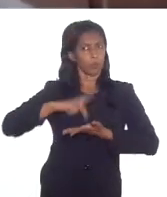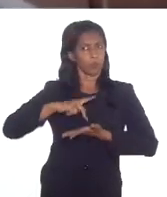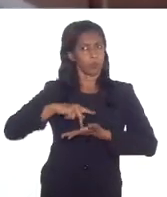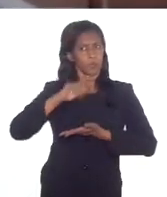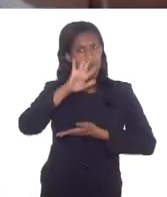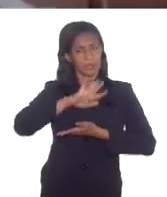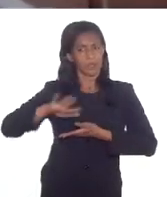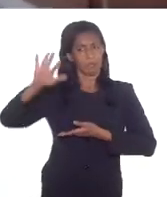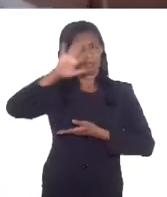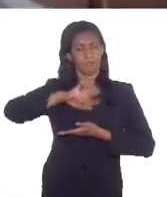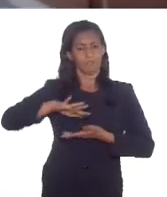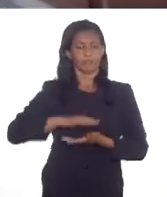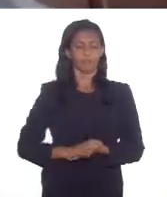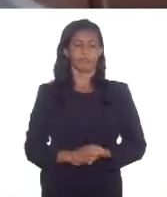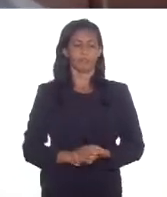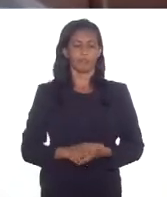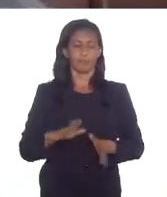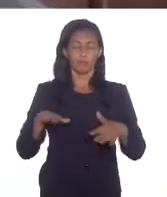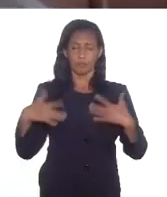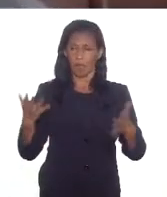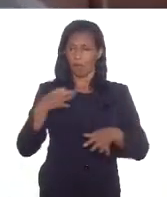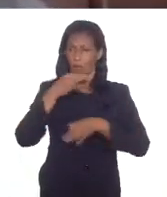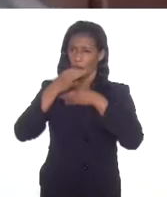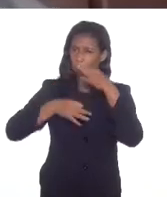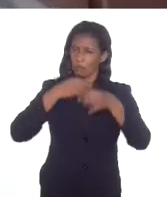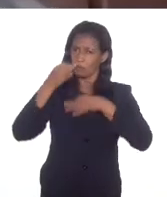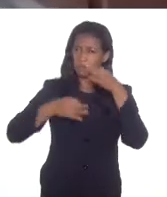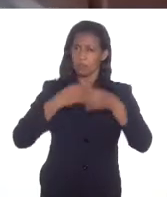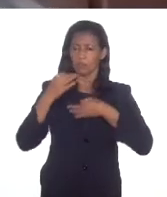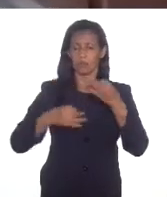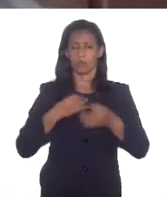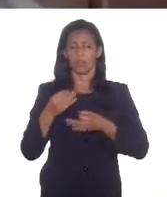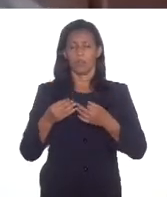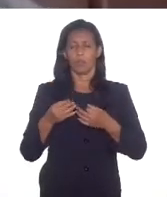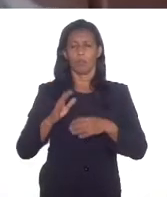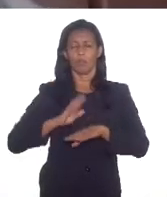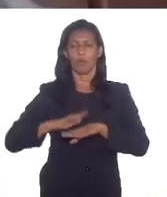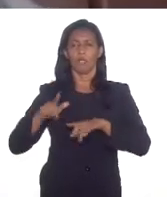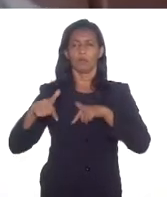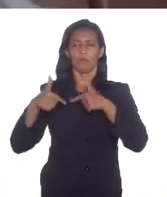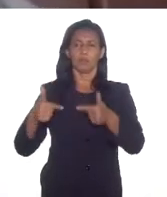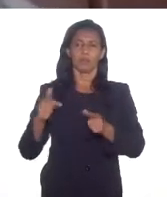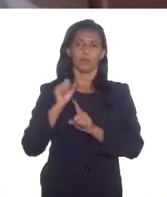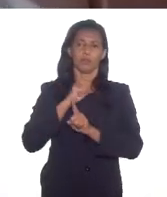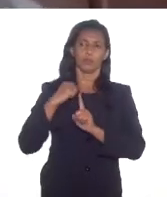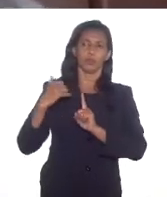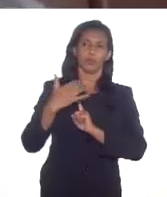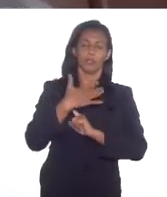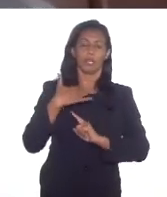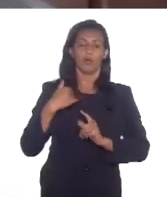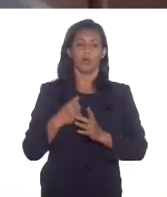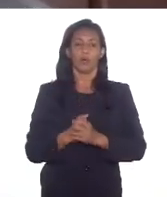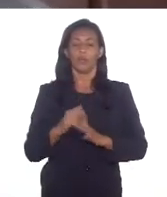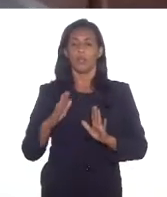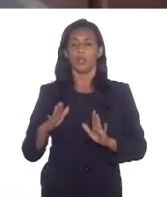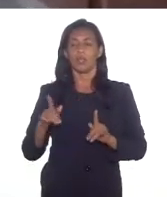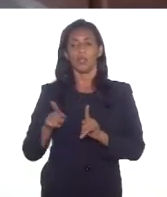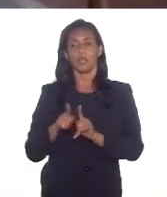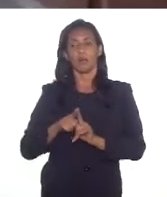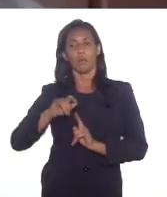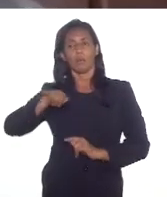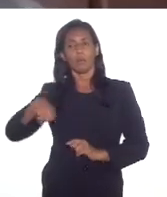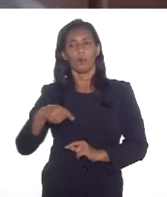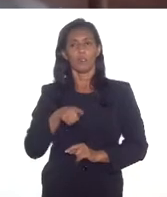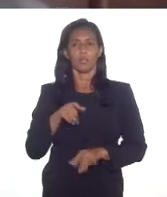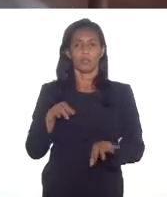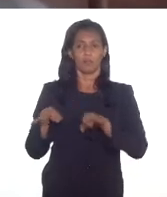nacional. Então, muitas questões, como a própria função social, né, a possibilidade de que esse projeto